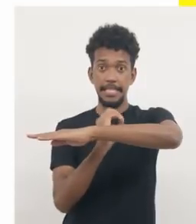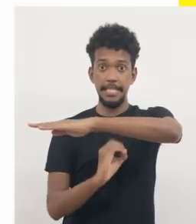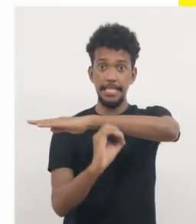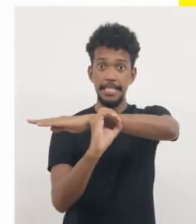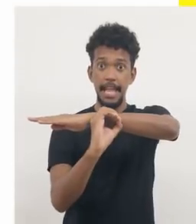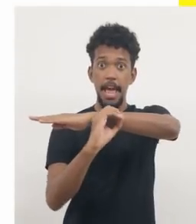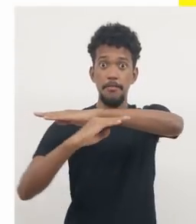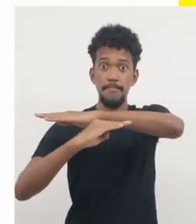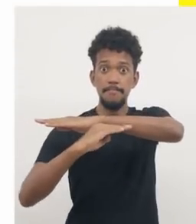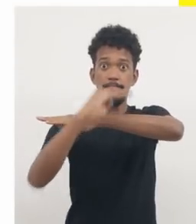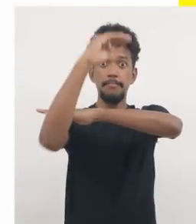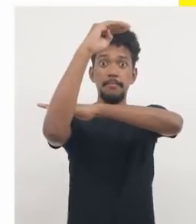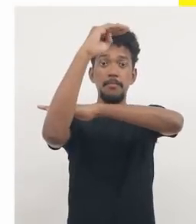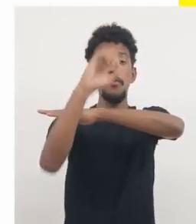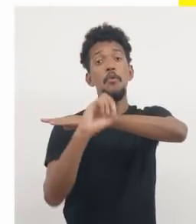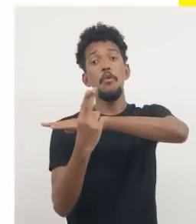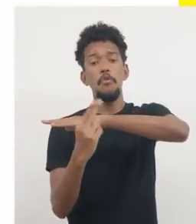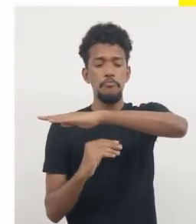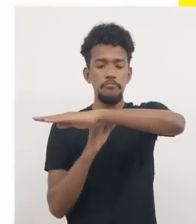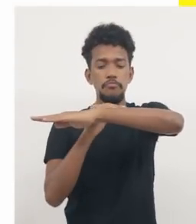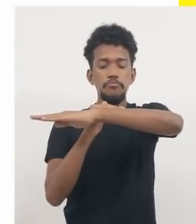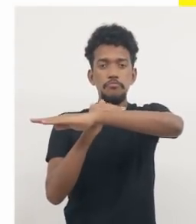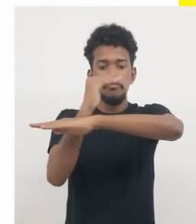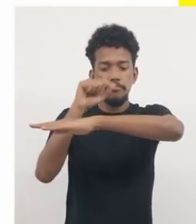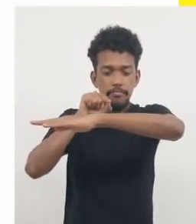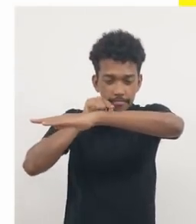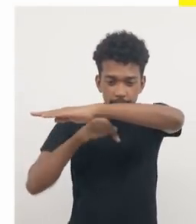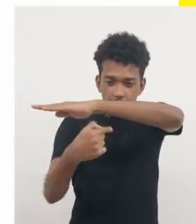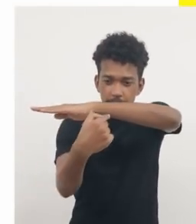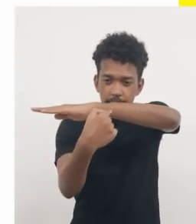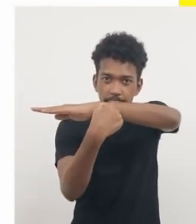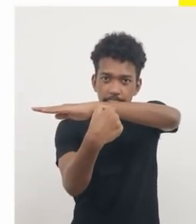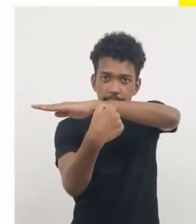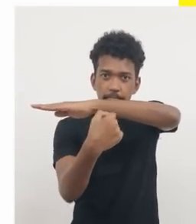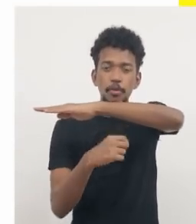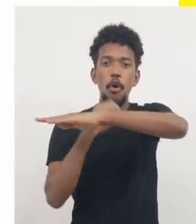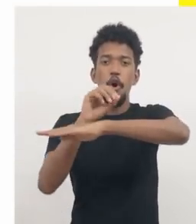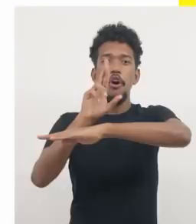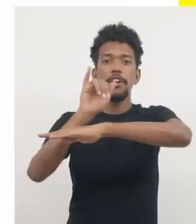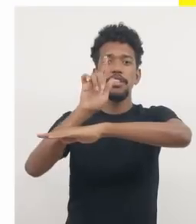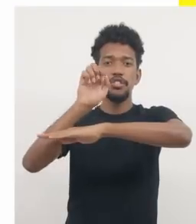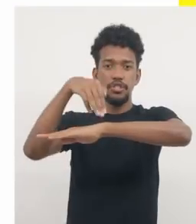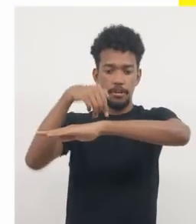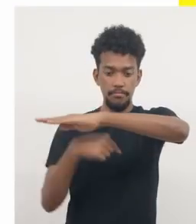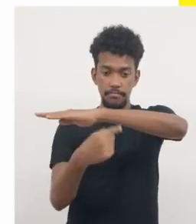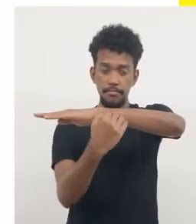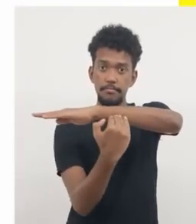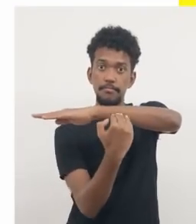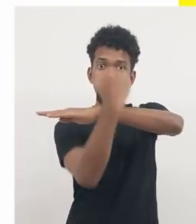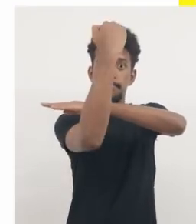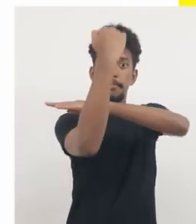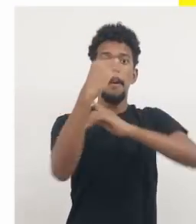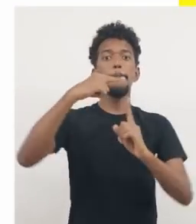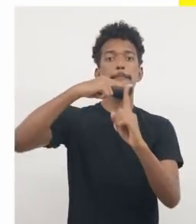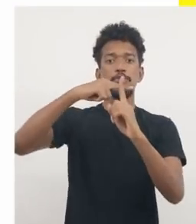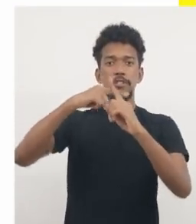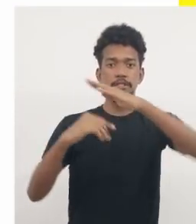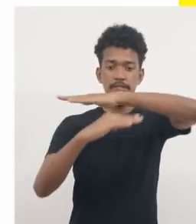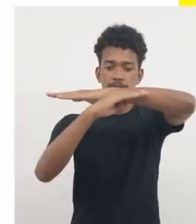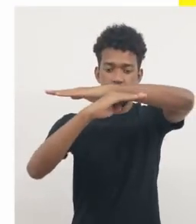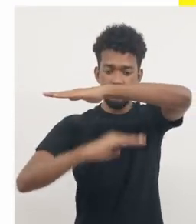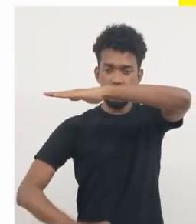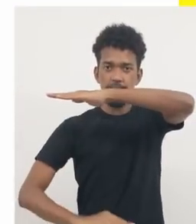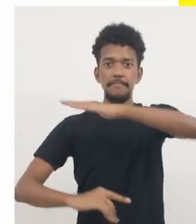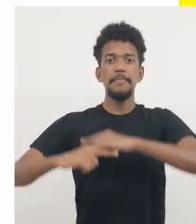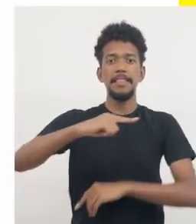X, do zero, ou da origem do nosso plano cartesiano, nós temos os valores positivos e